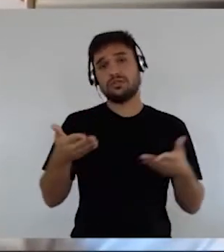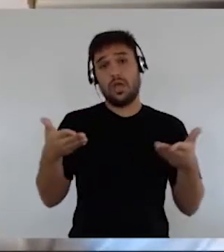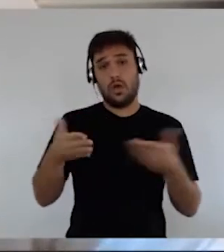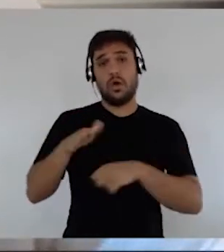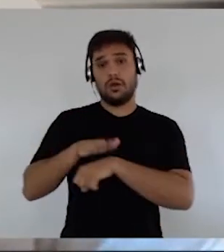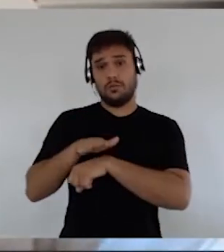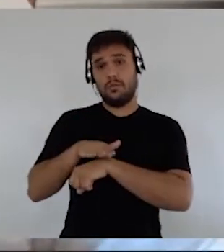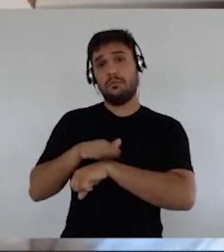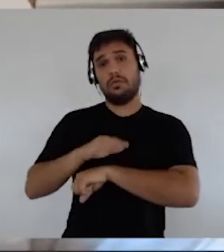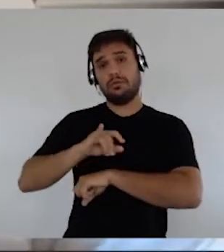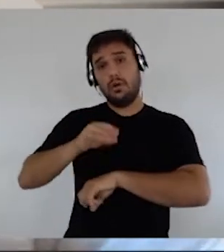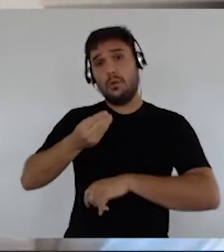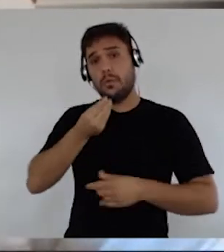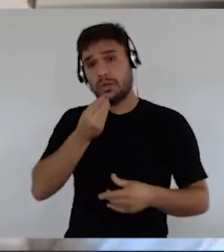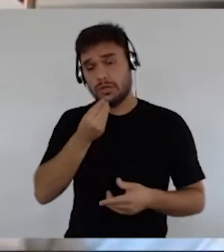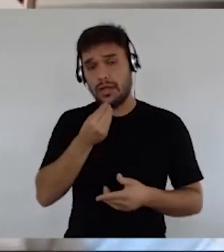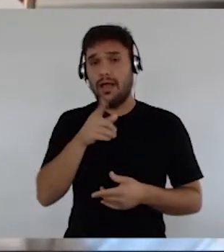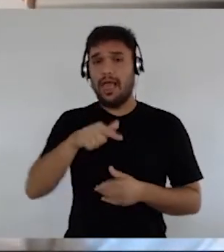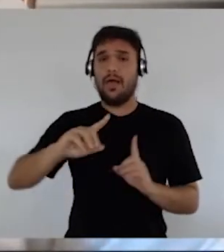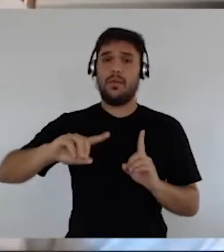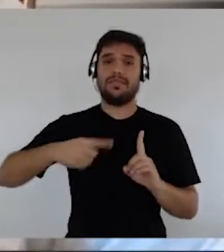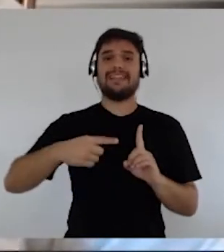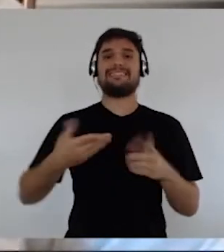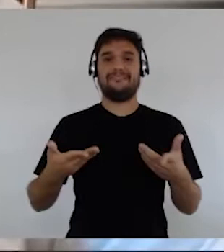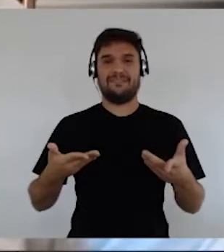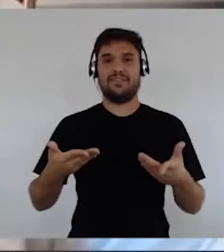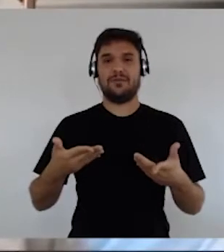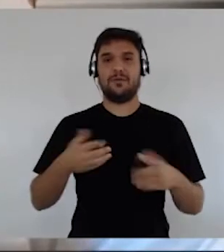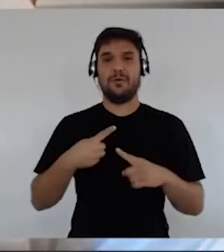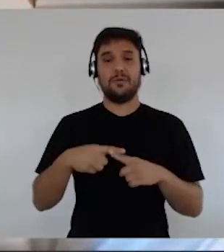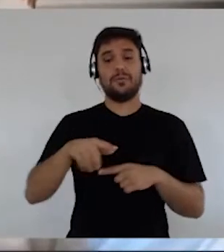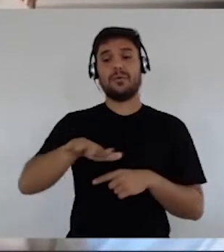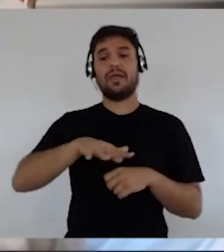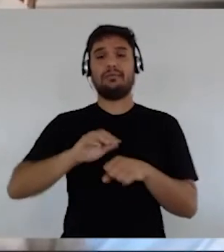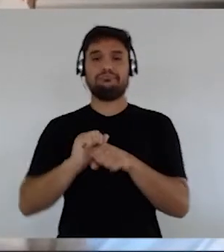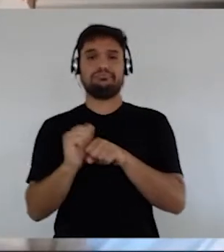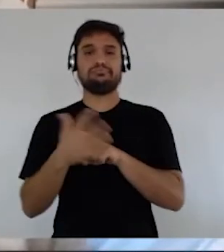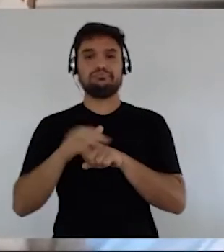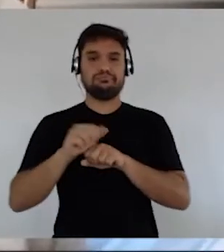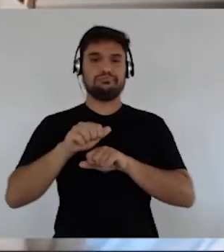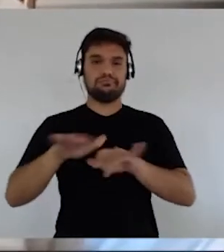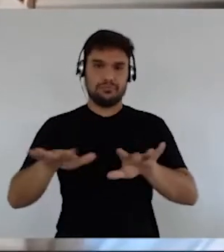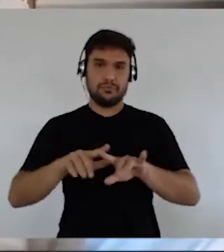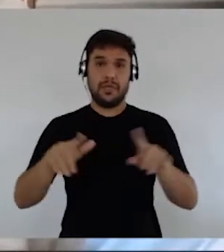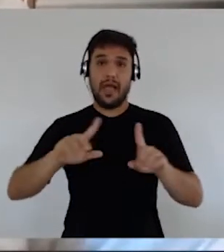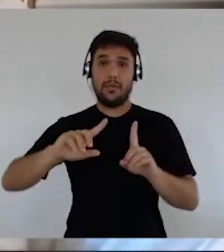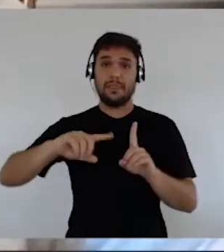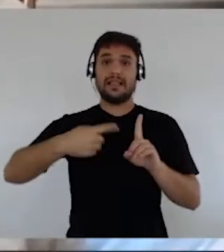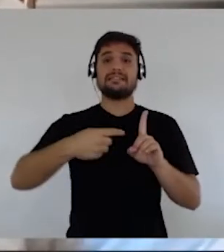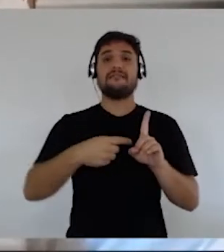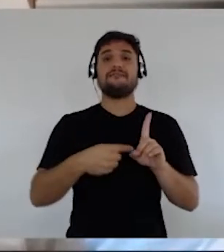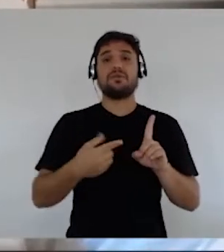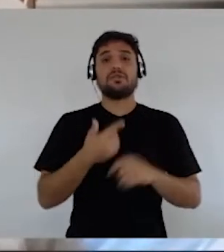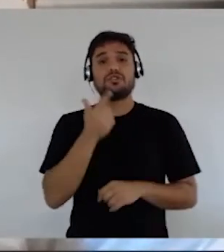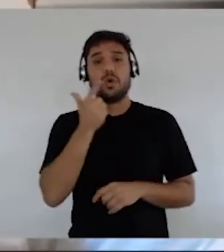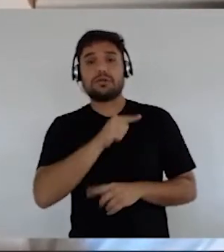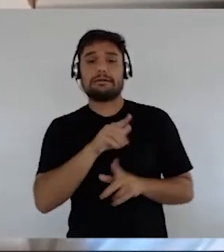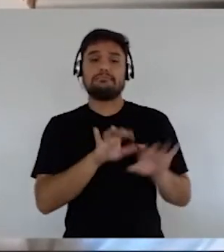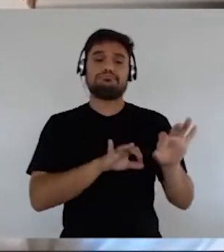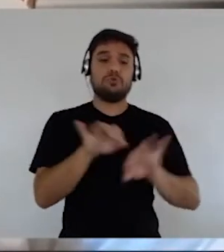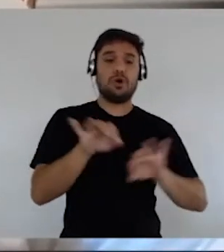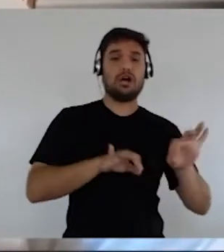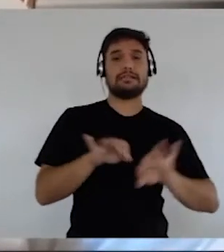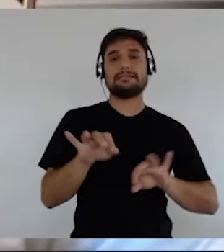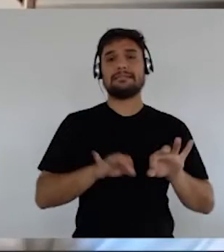momento oportuno, é um desafio lançado por esta época da pandemia, um desafio de conseguir articular todos